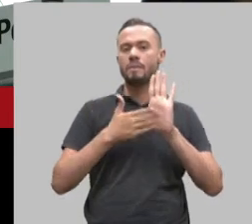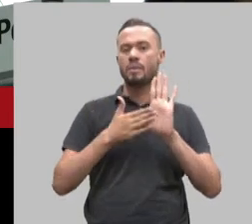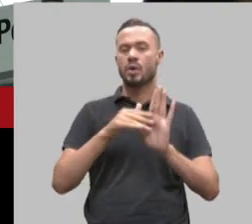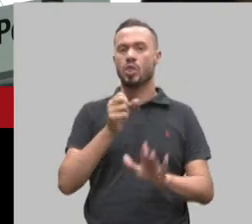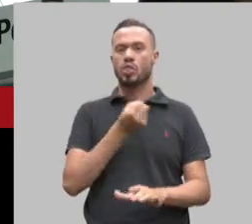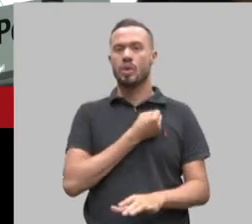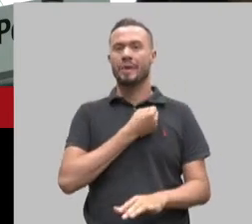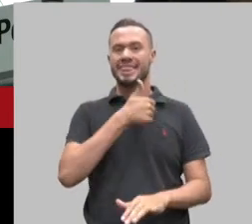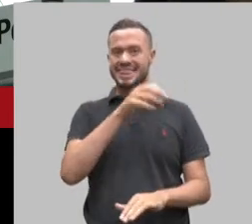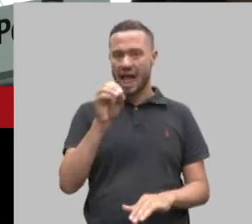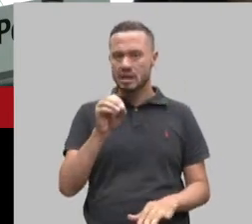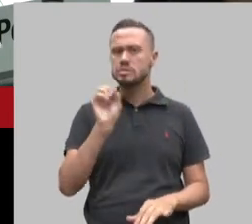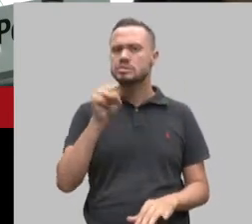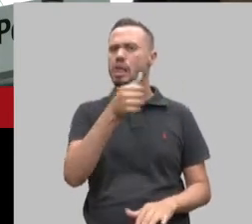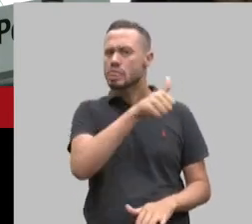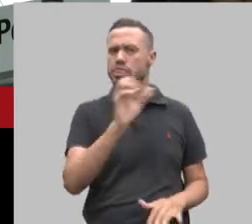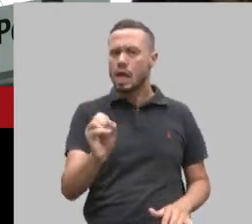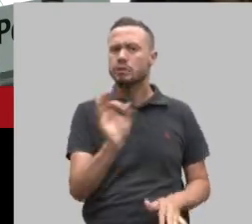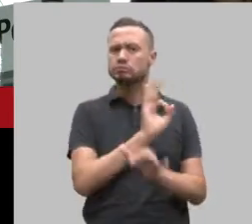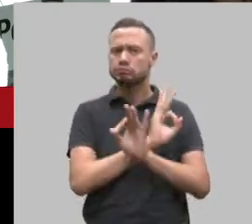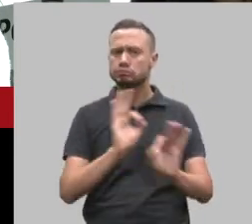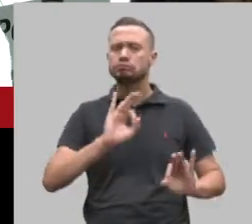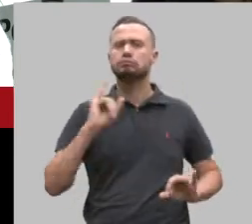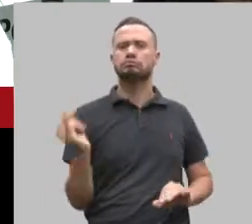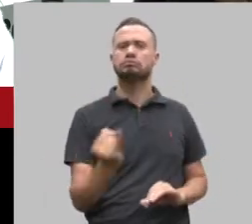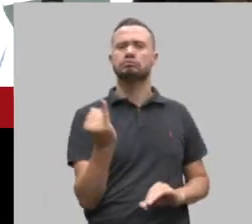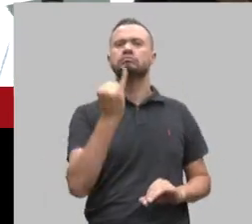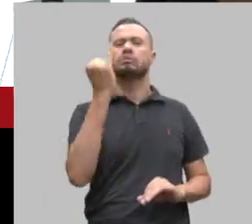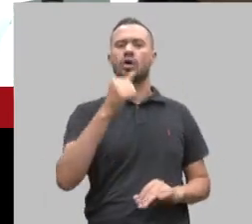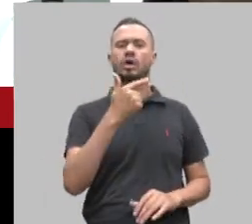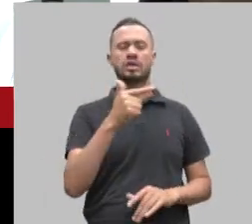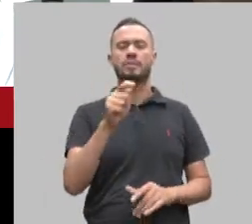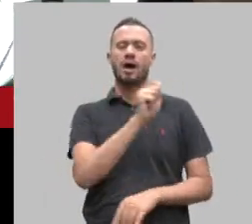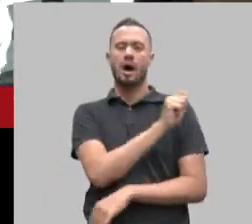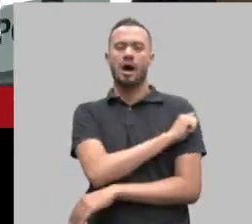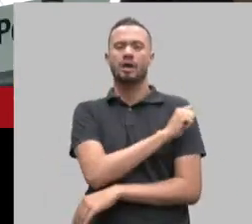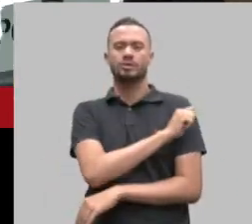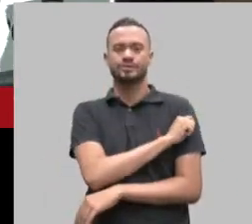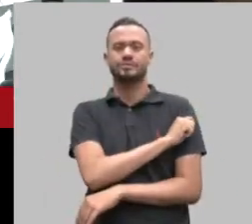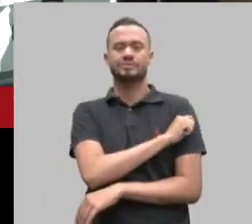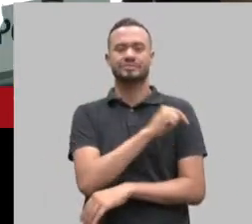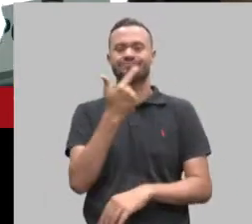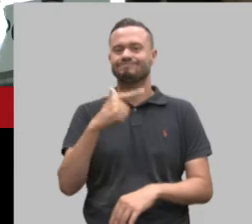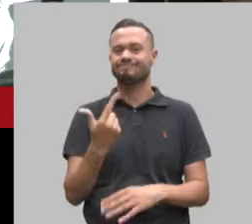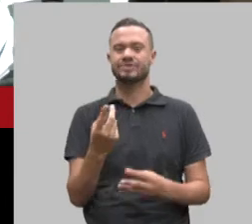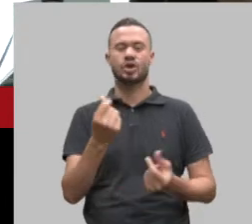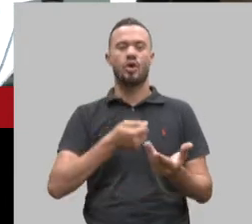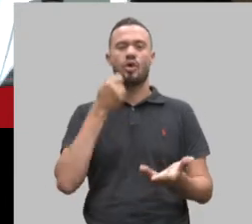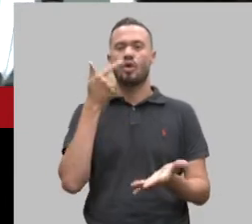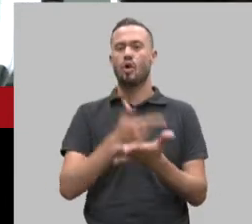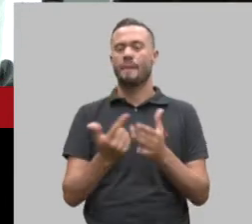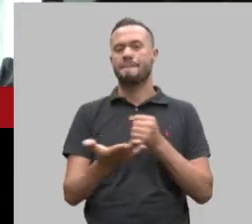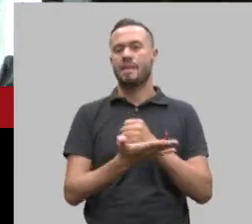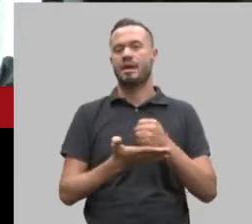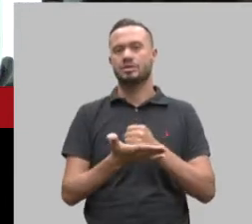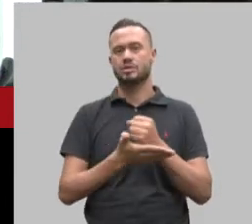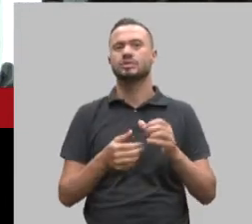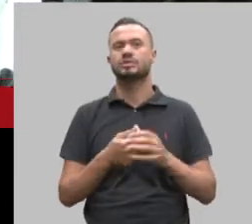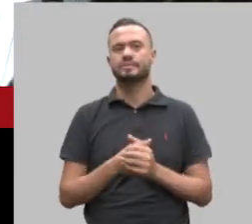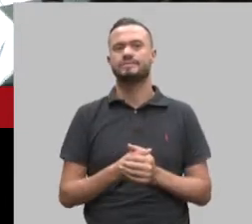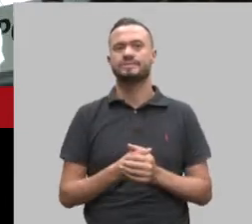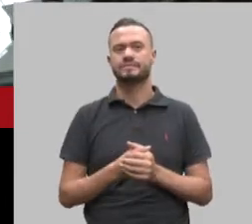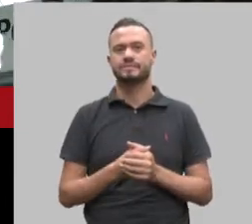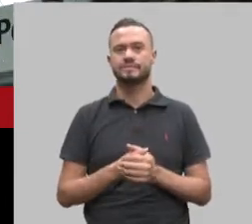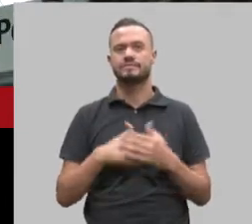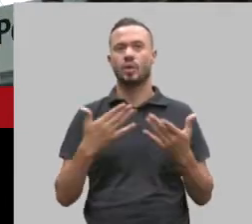é nota 10 então é importantíssima para para os alunos que não tem a condição nem de comprar o básico e dessa forma é